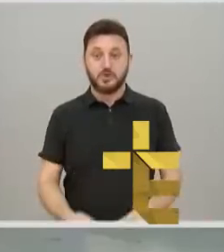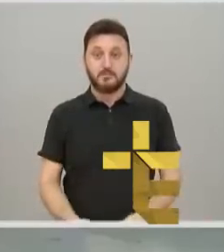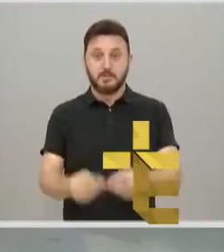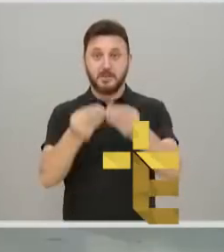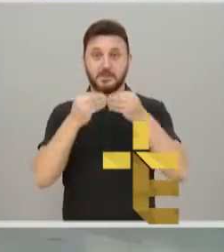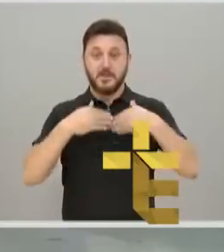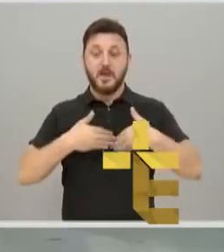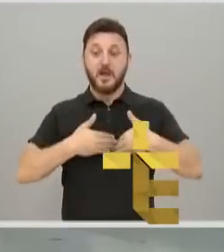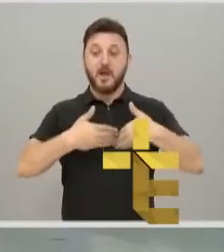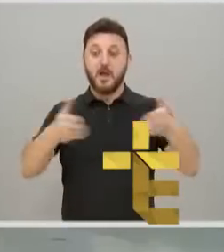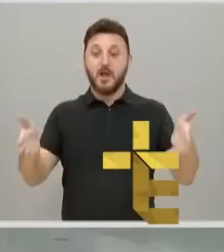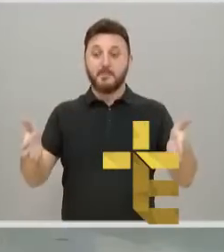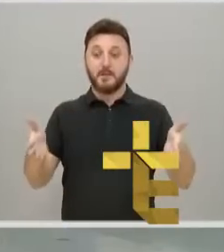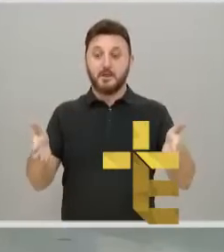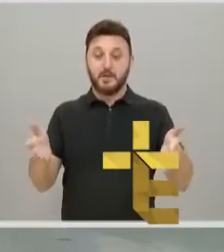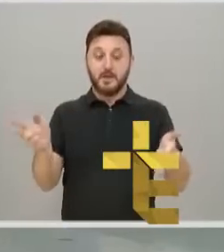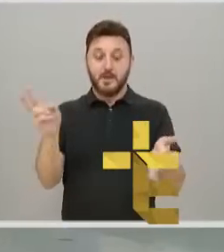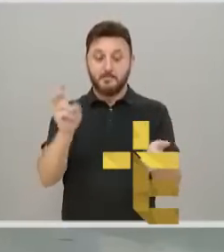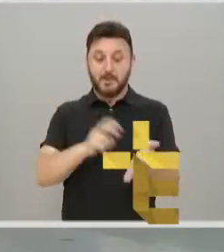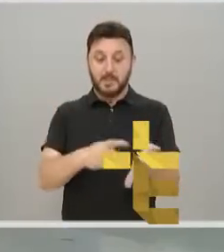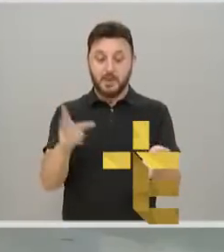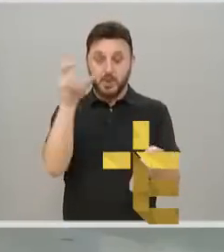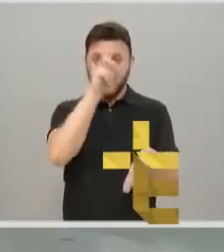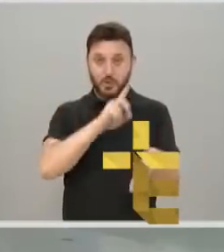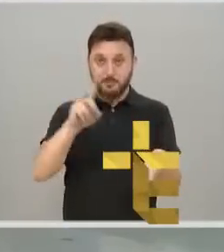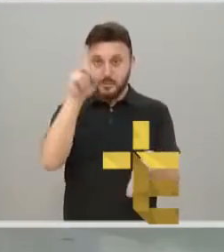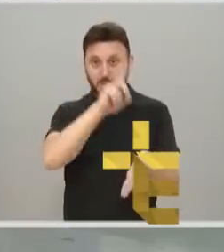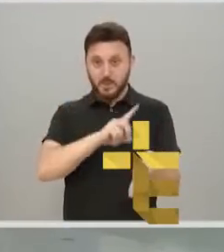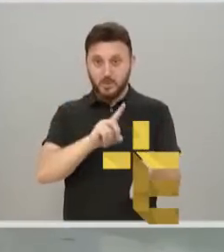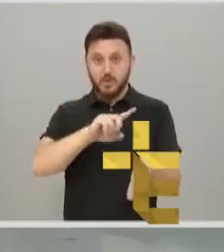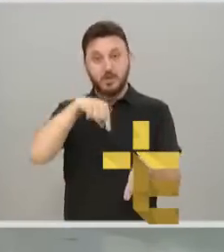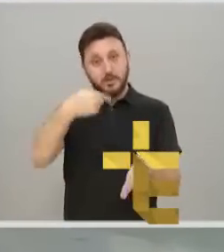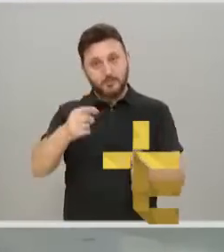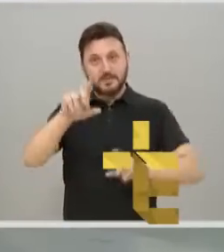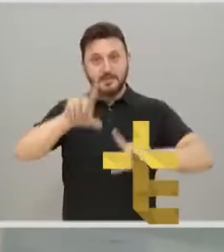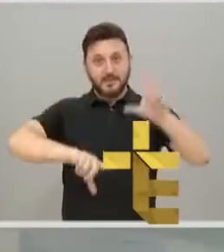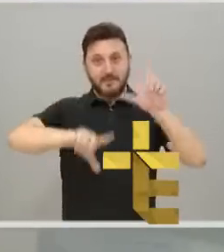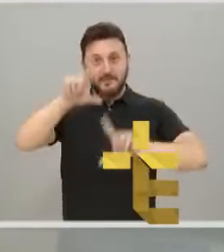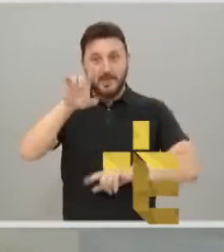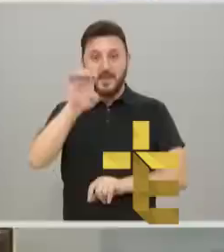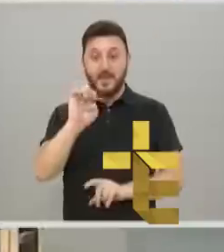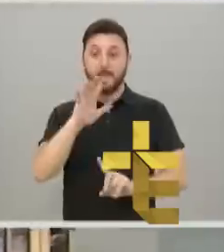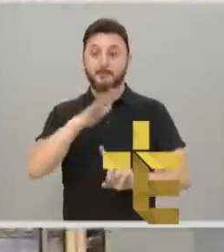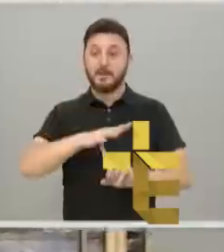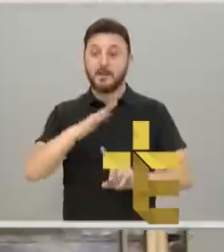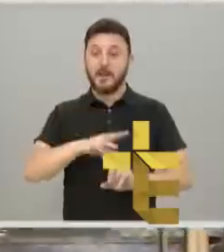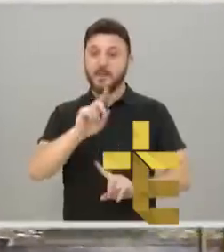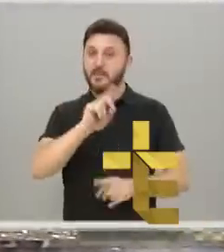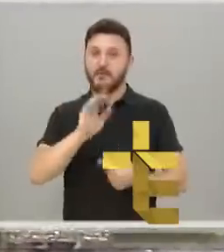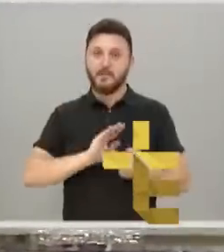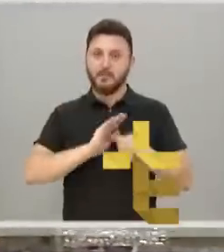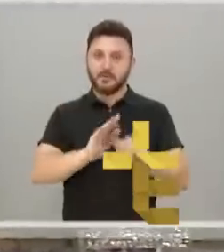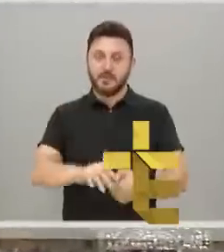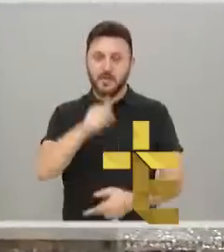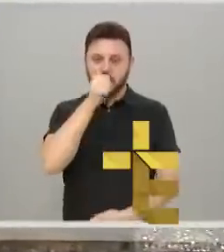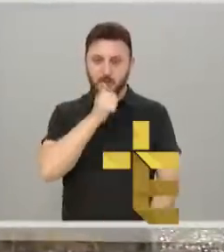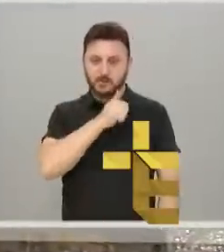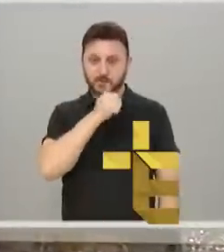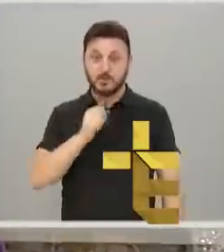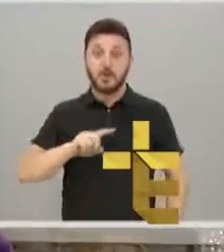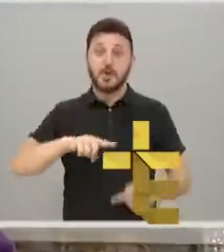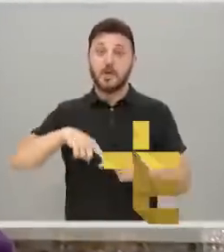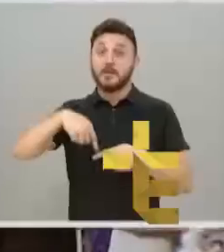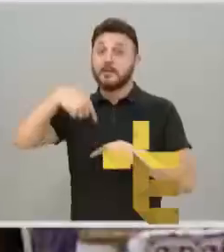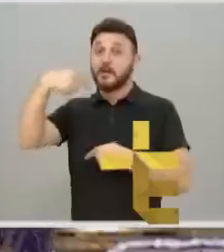abre amanhã de domingo, depois... Claro, a TV É Paraná não vai transmitir o retiro, mas logo depois da